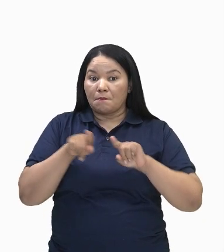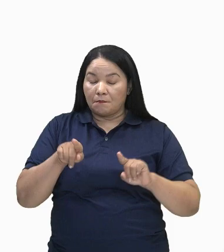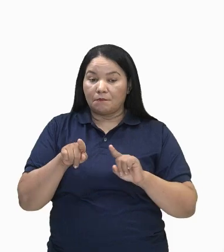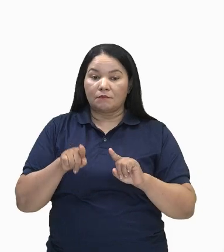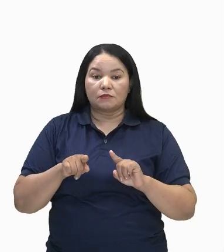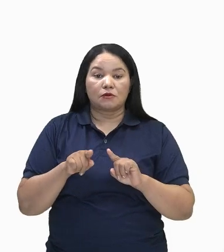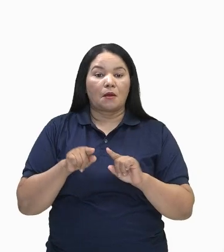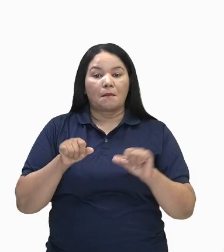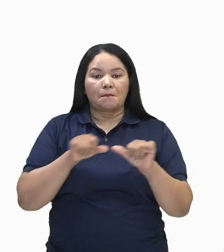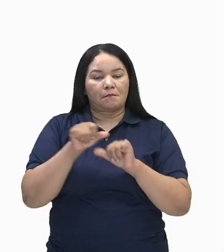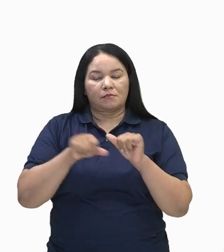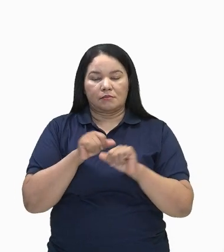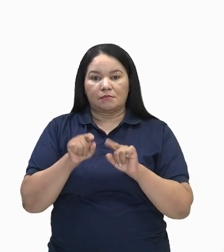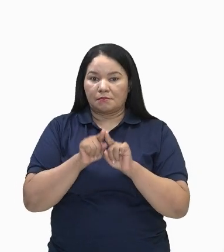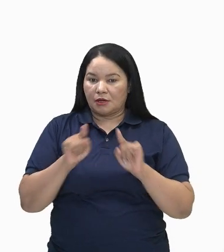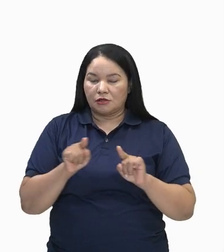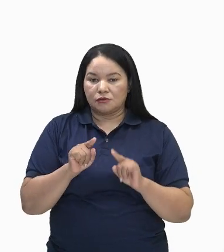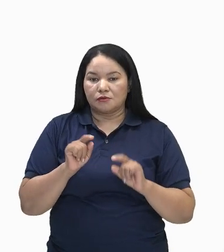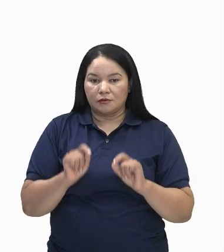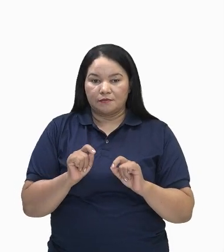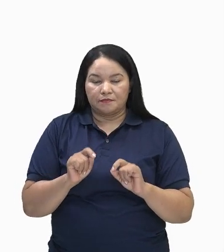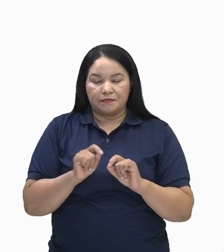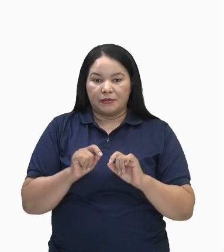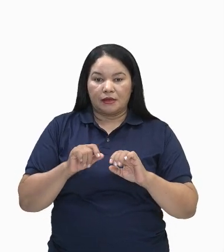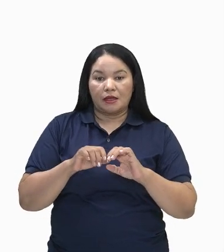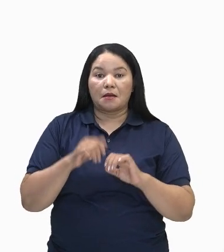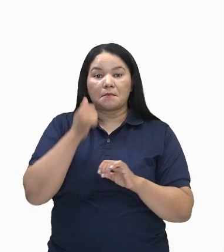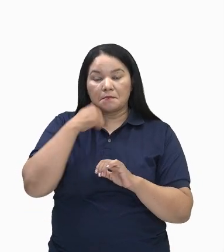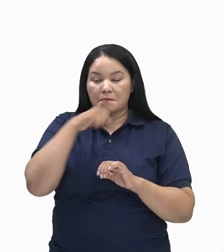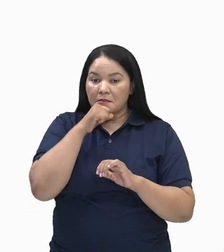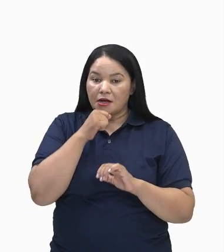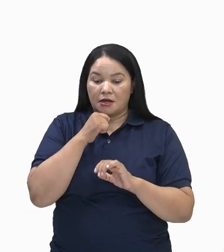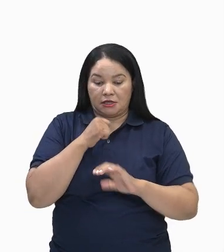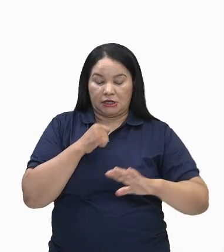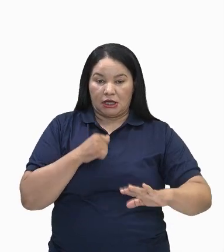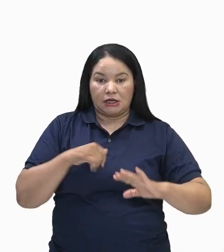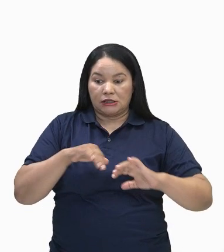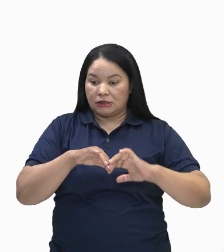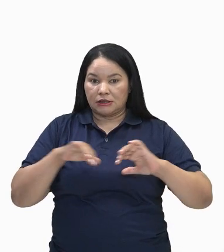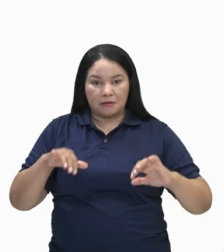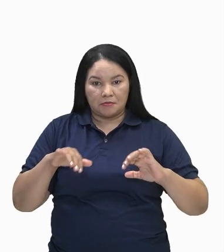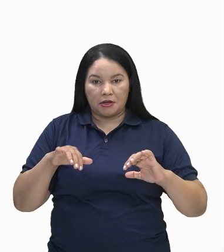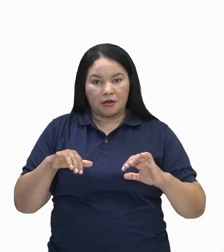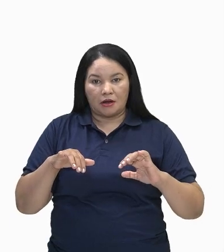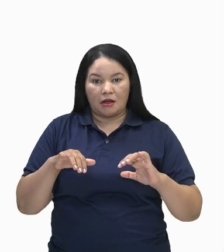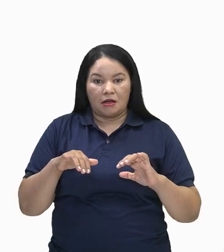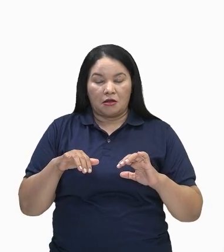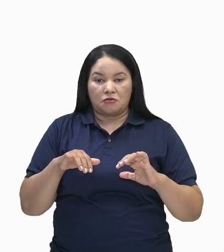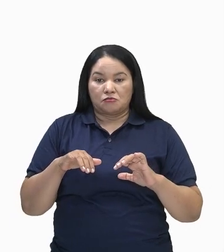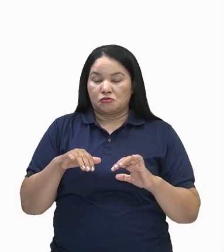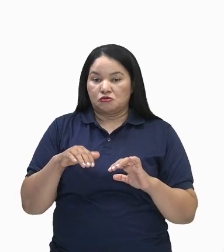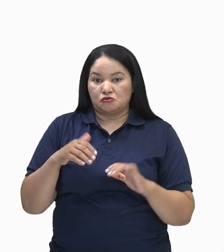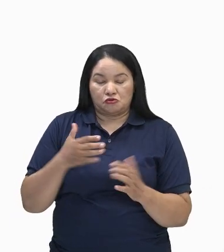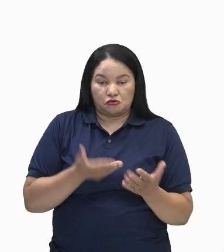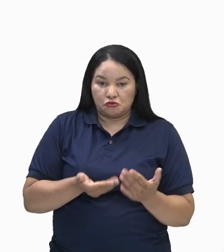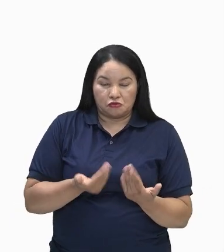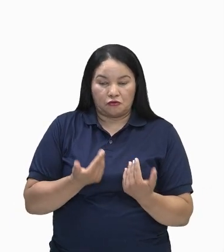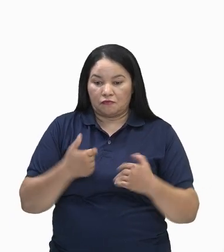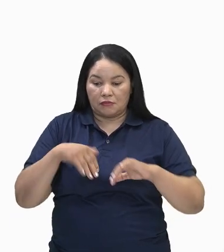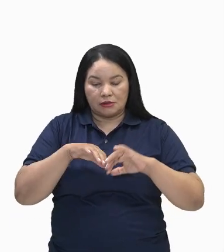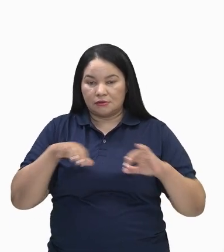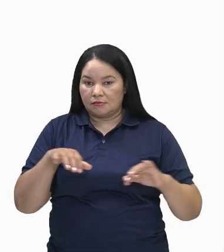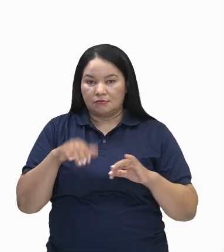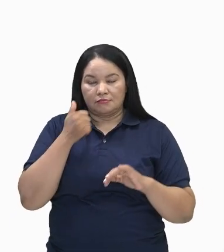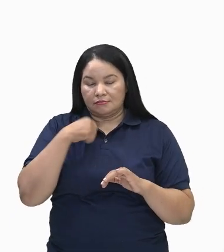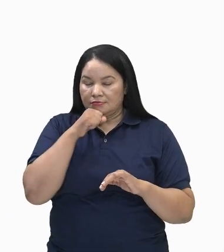excepcionais, não se deverá separar a criança de tenra idade de sua mãe.